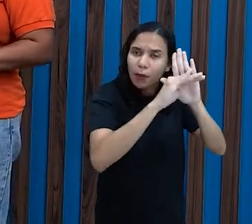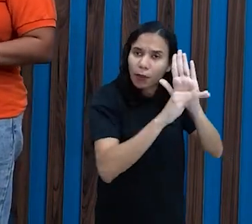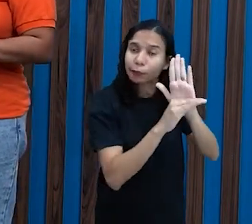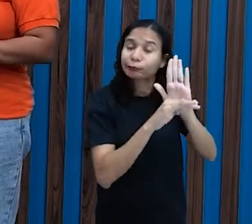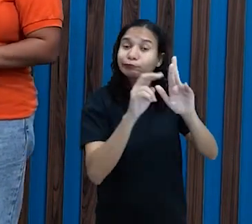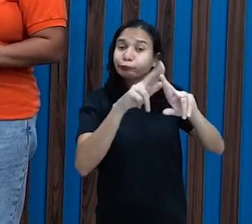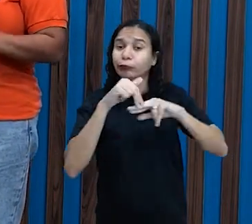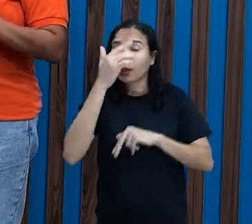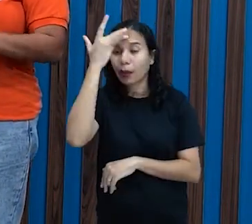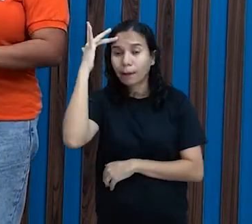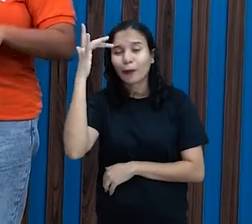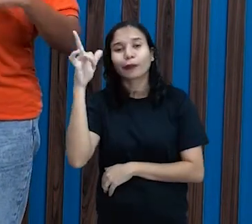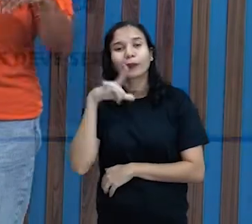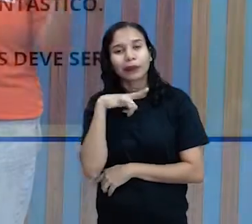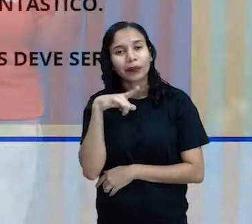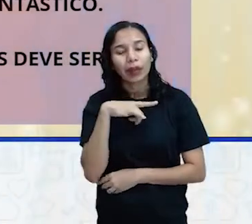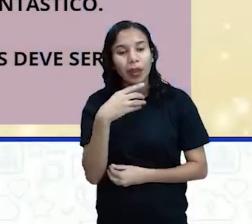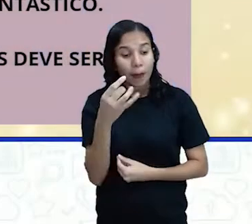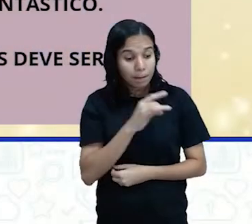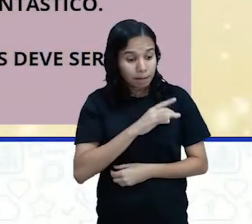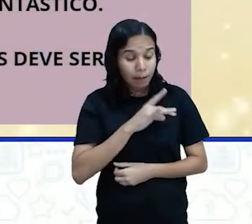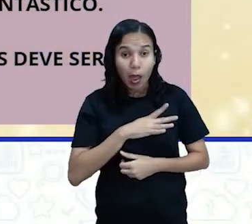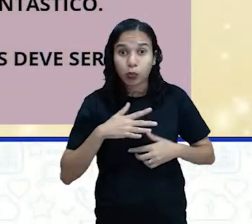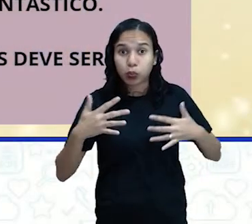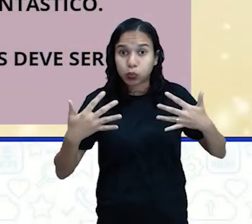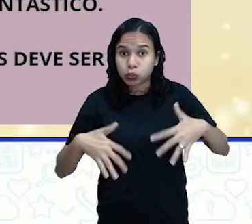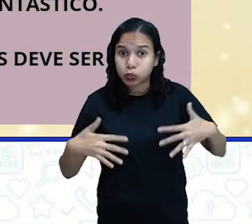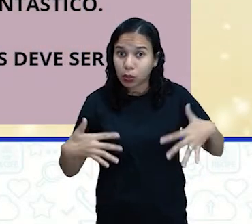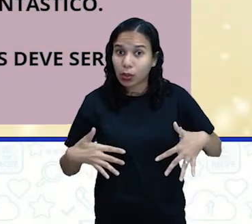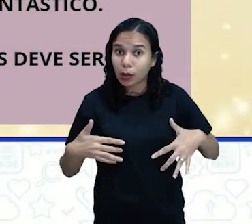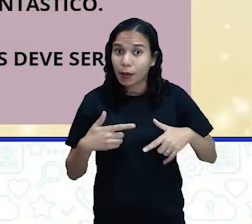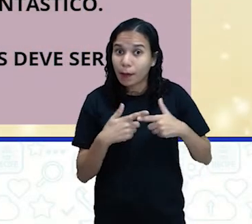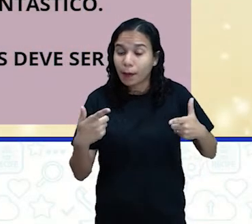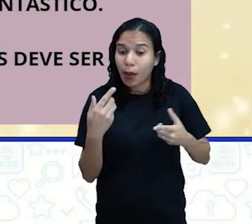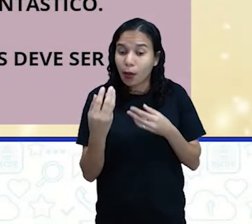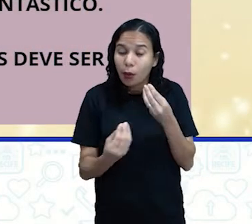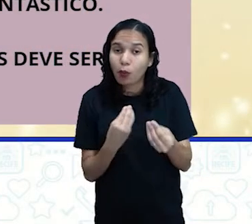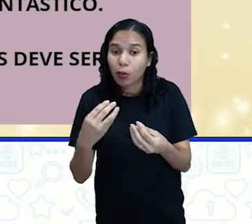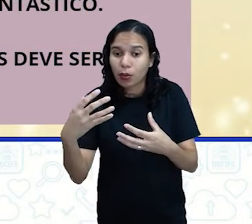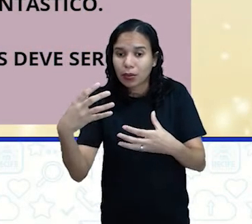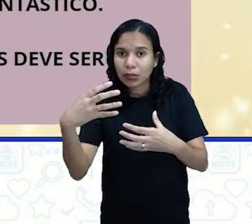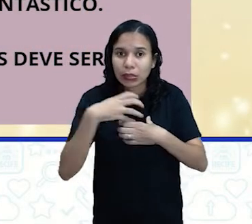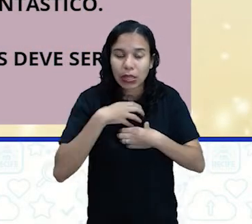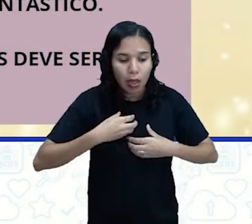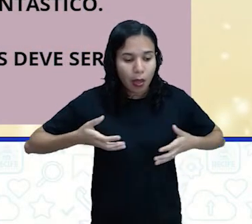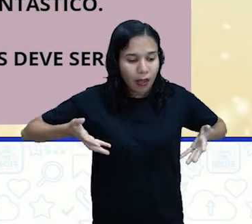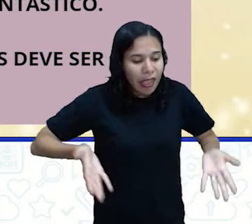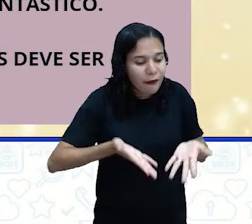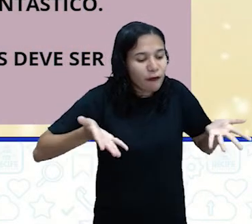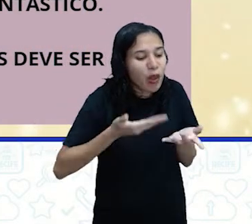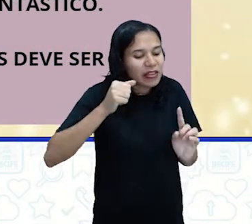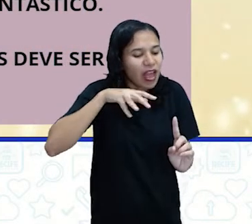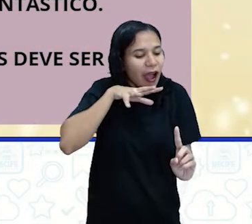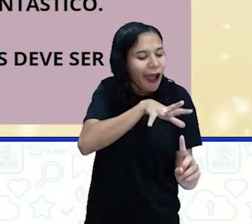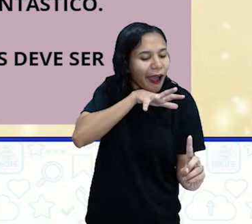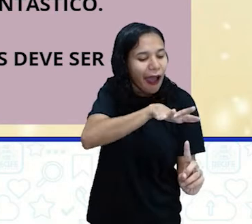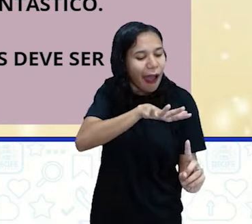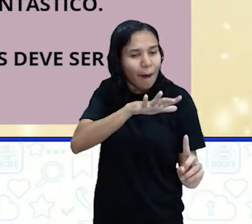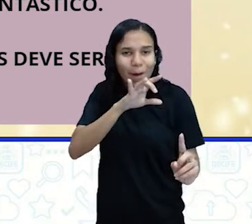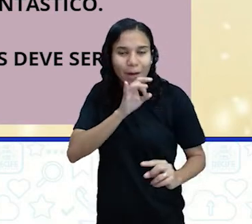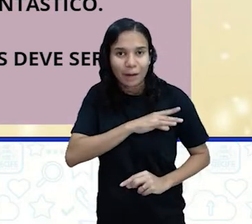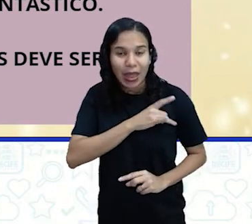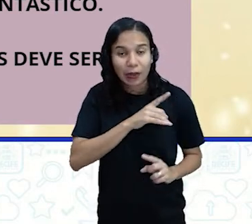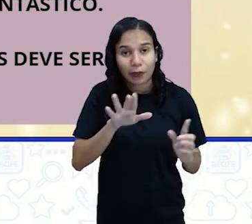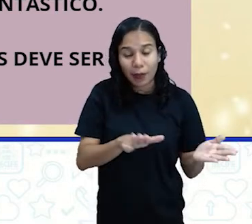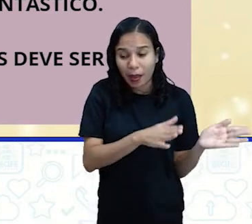Embora as pessoas tenham entrado em pânico, elas foram induzidas a esse pânico, né? Já a Lagoinha foi o quê?